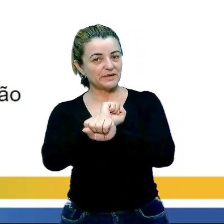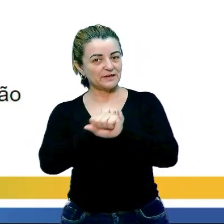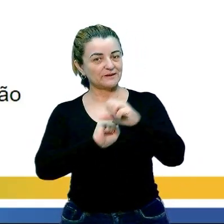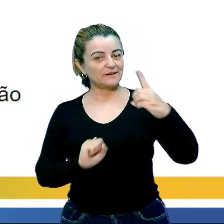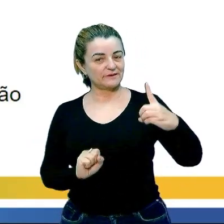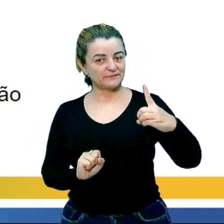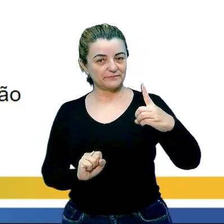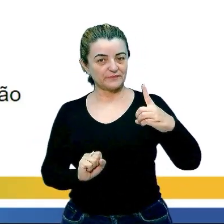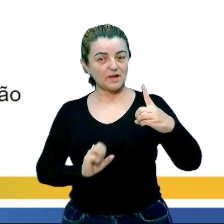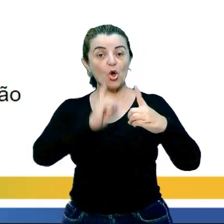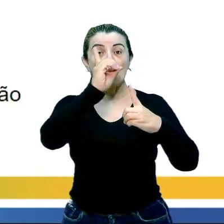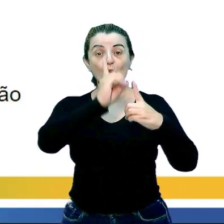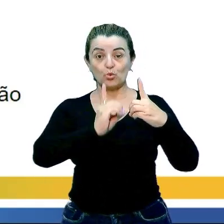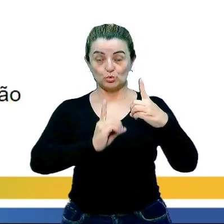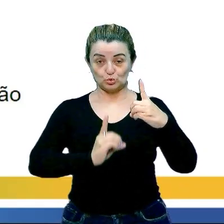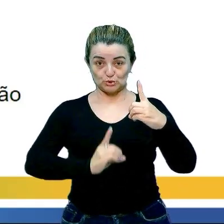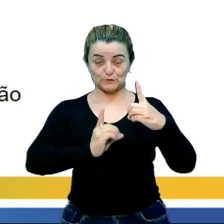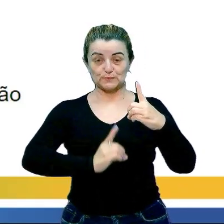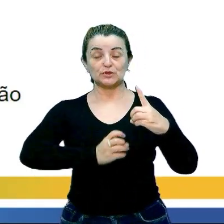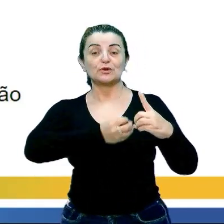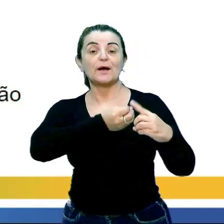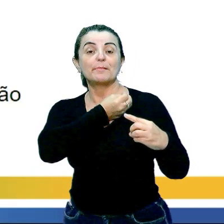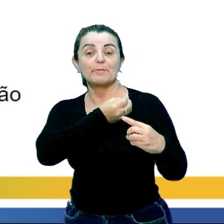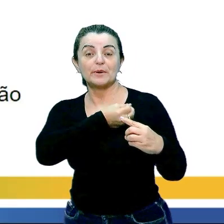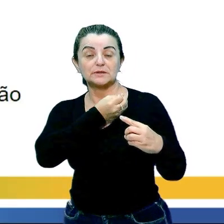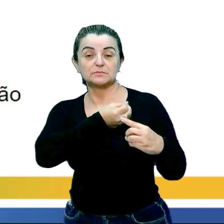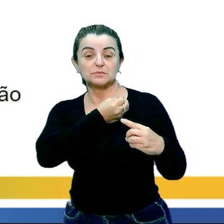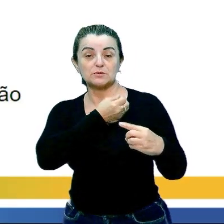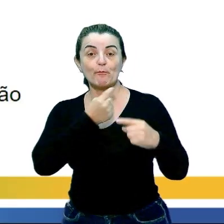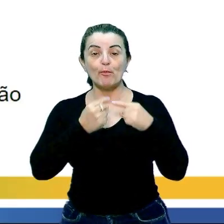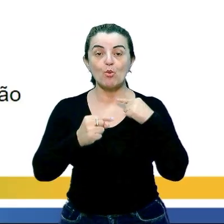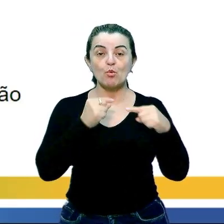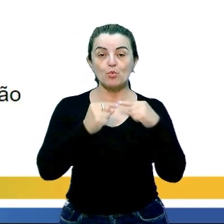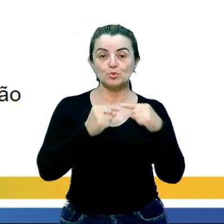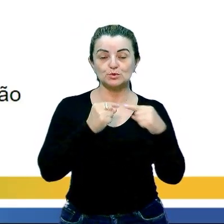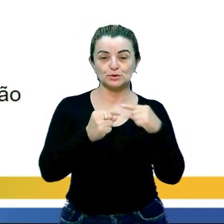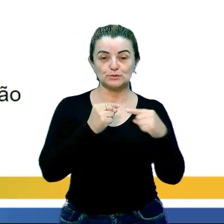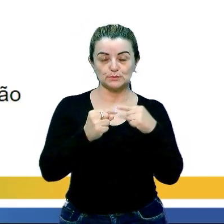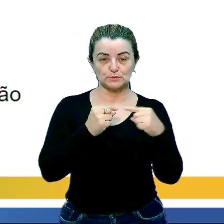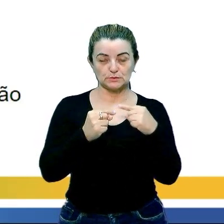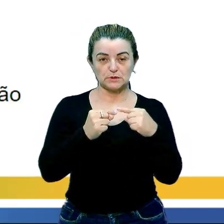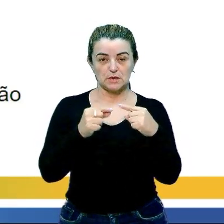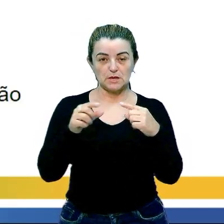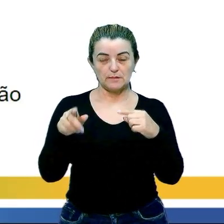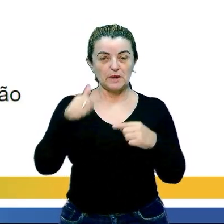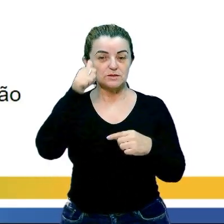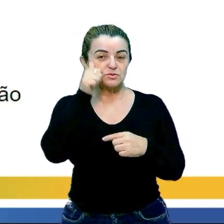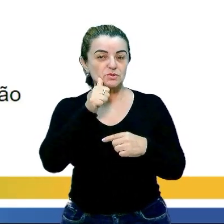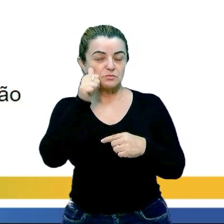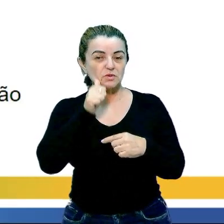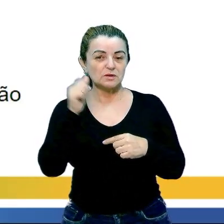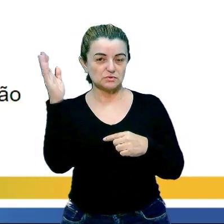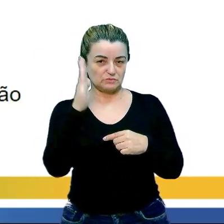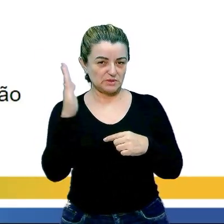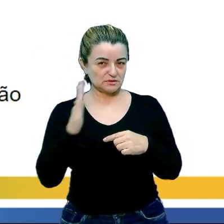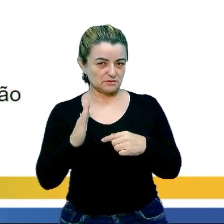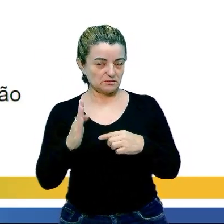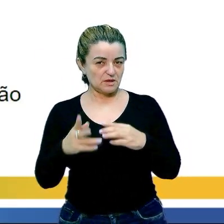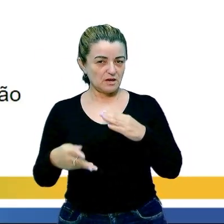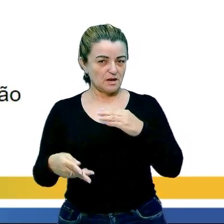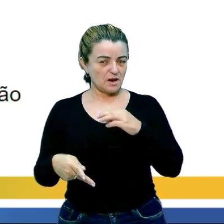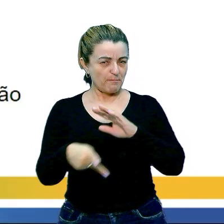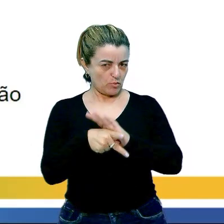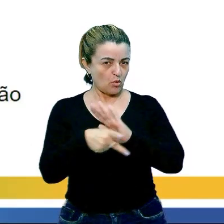D. O direito à participação política adquirida pelas mulheres no Brasil é um